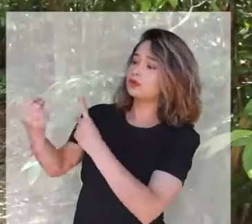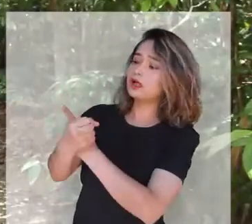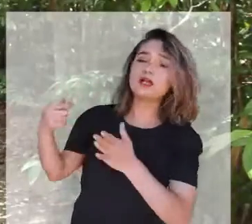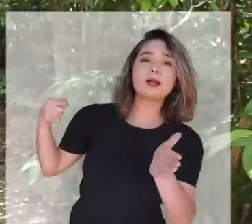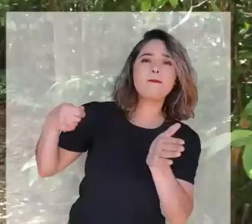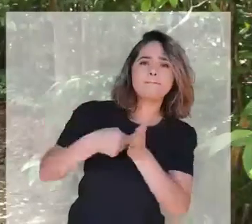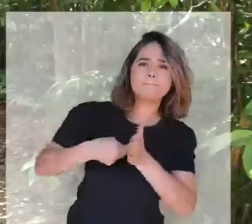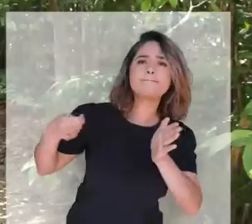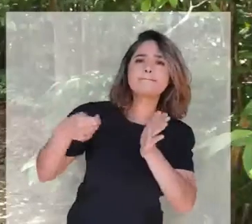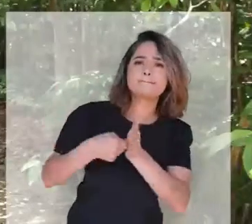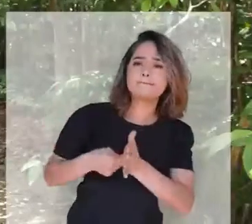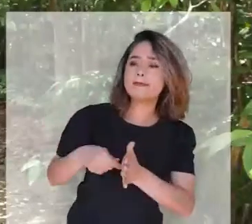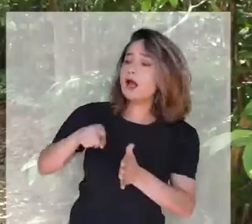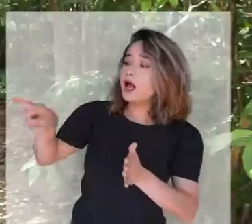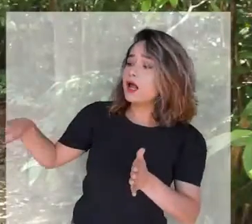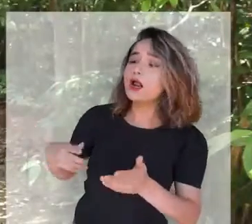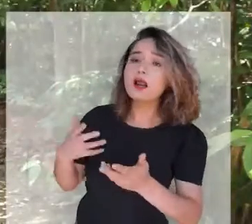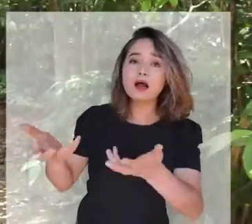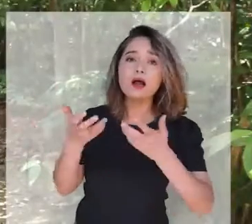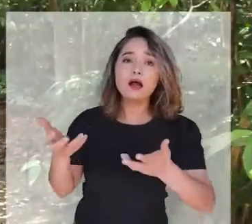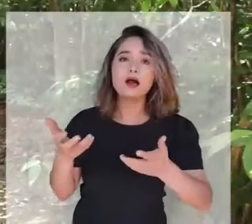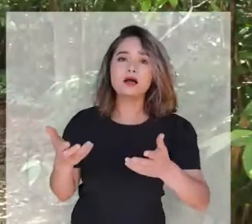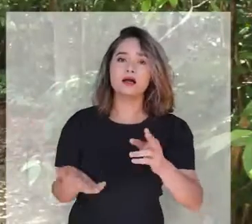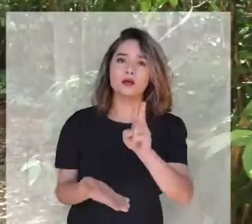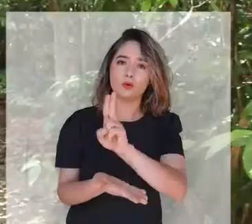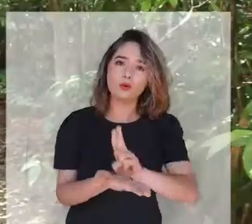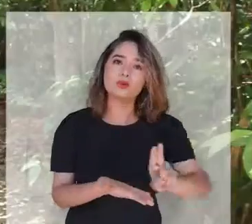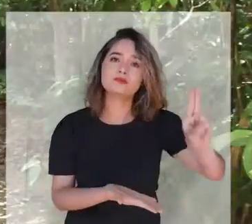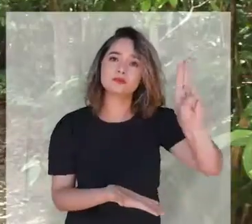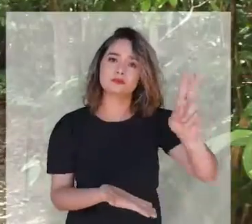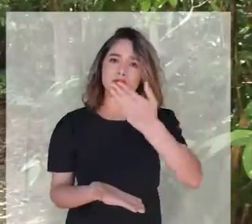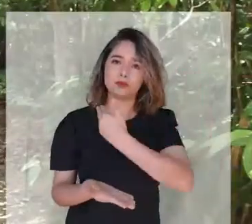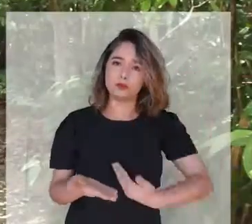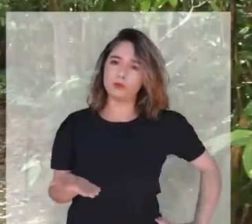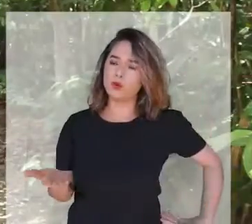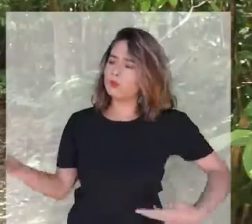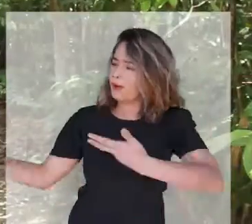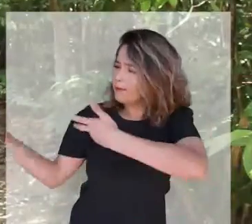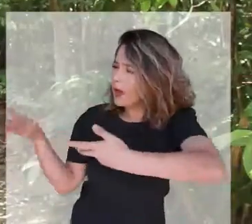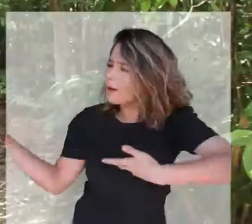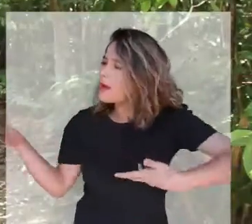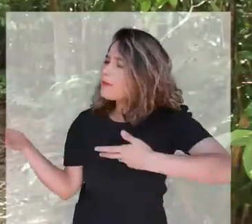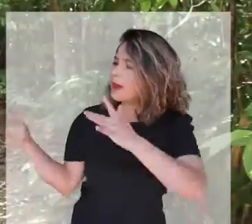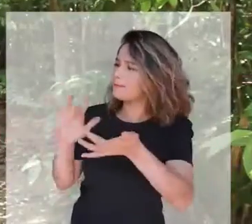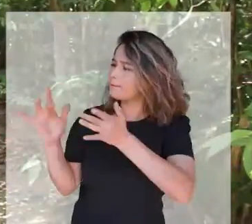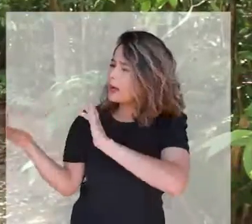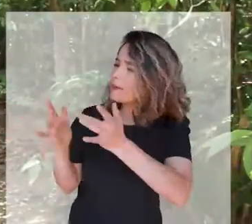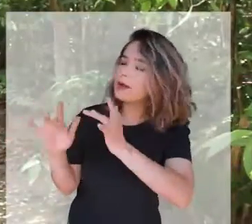a universidade brasileira, com a universidade pública brasileira. E